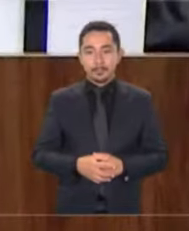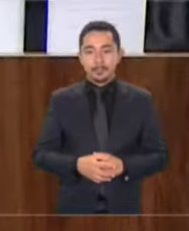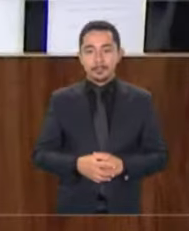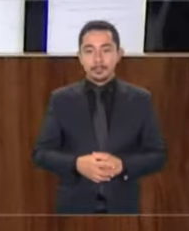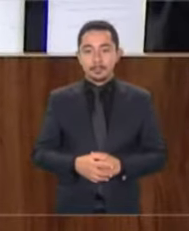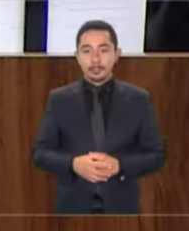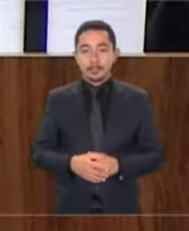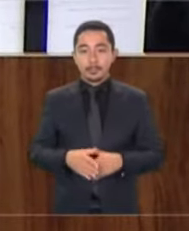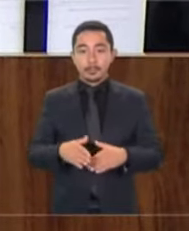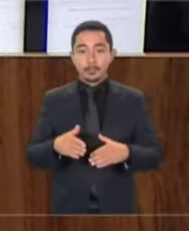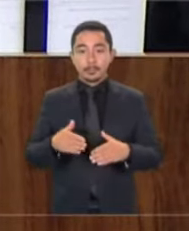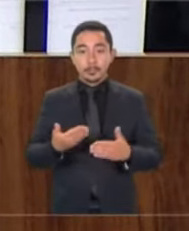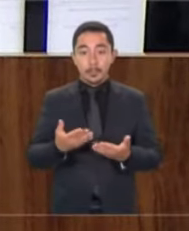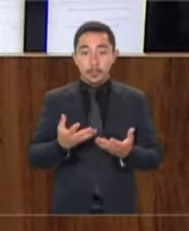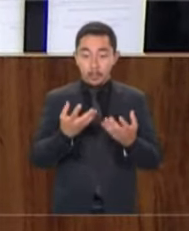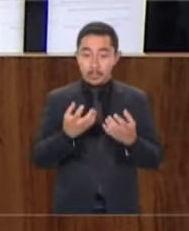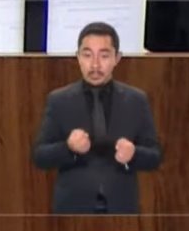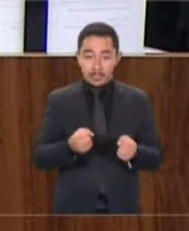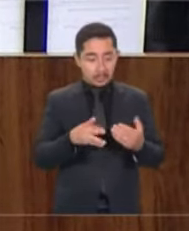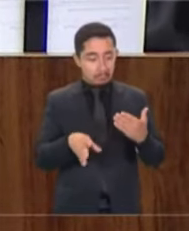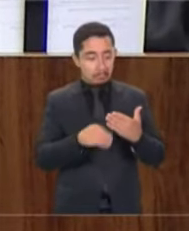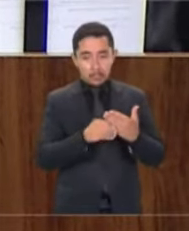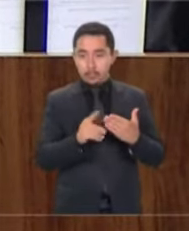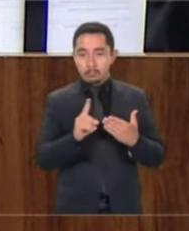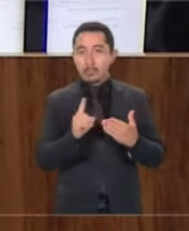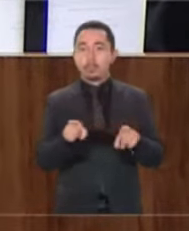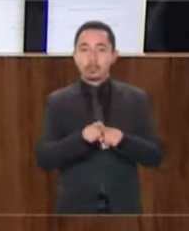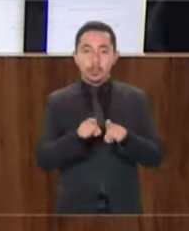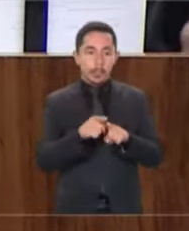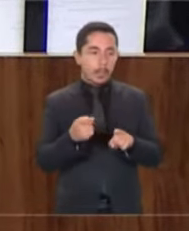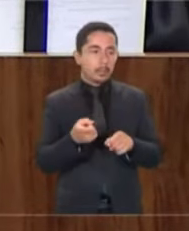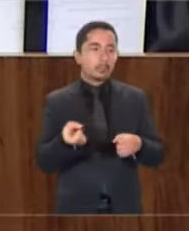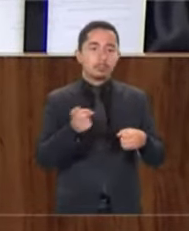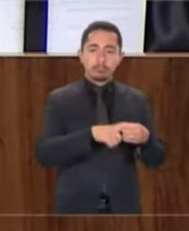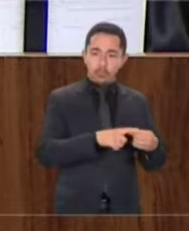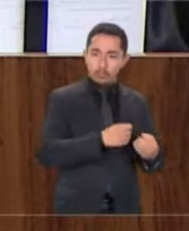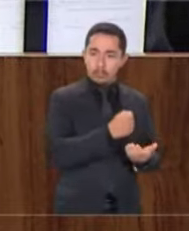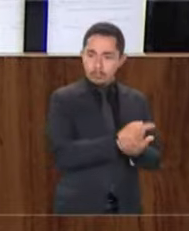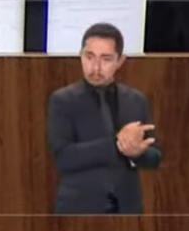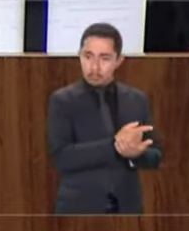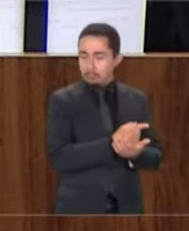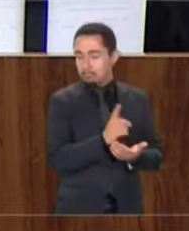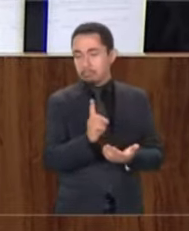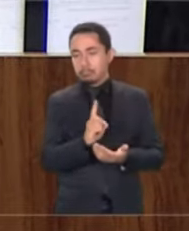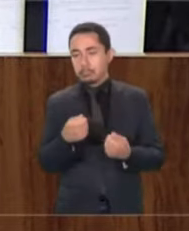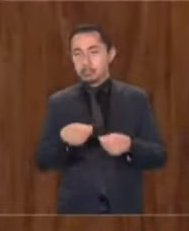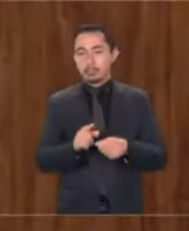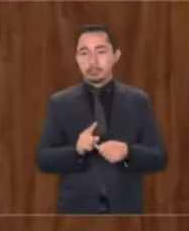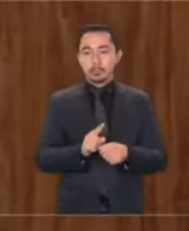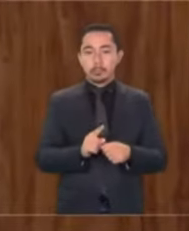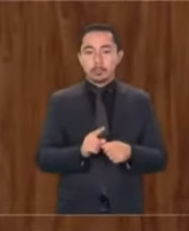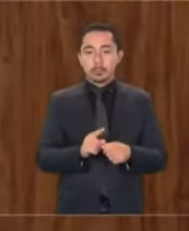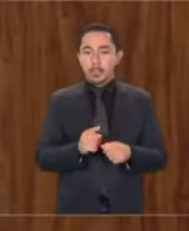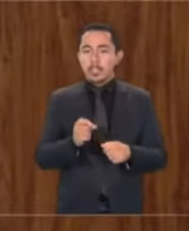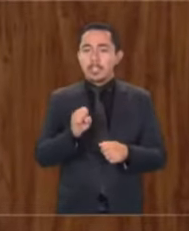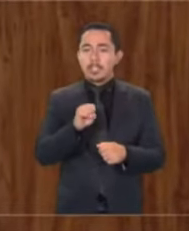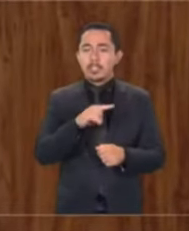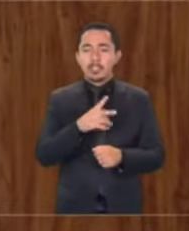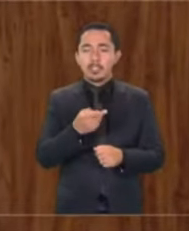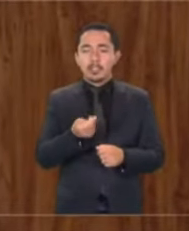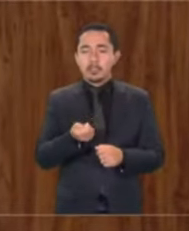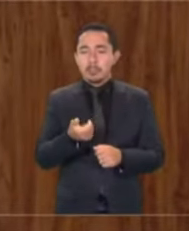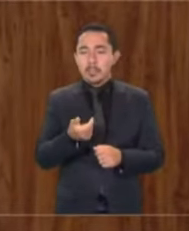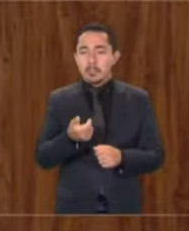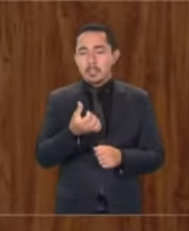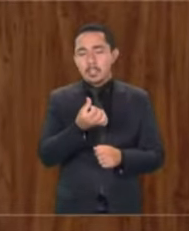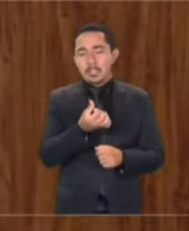Então, aprova sem ressalvas e sem devolução. Sem devolução, porque nenhum valor. A devolução que haveria seria aquela mínima de 60 e poucos reais, já